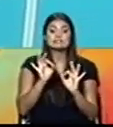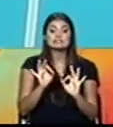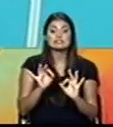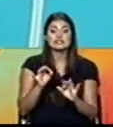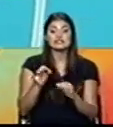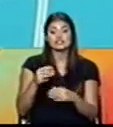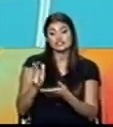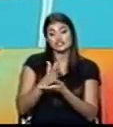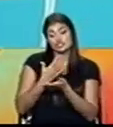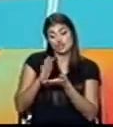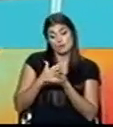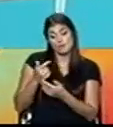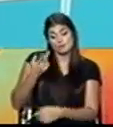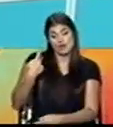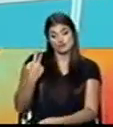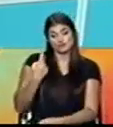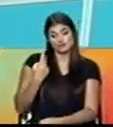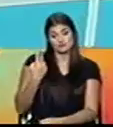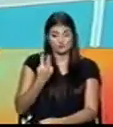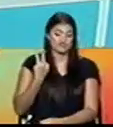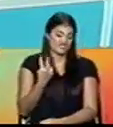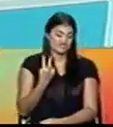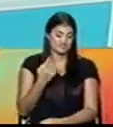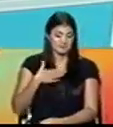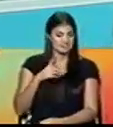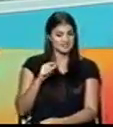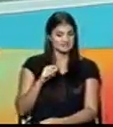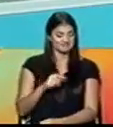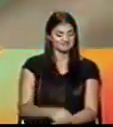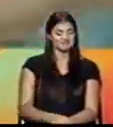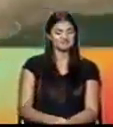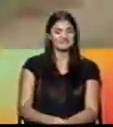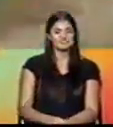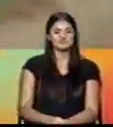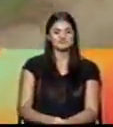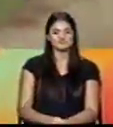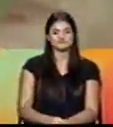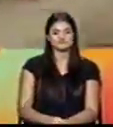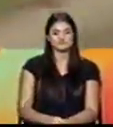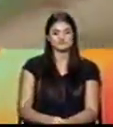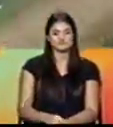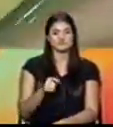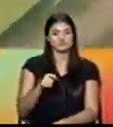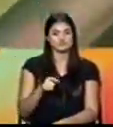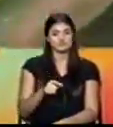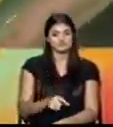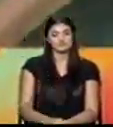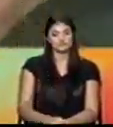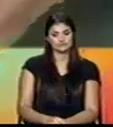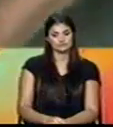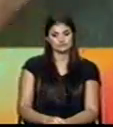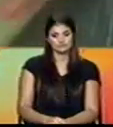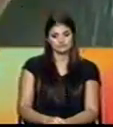e para a Sónia. Está certo. E para mim, então? Ah, para ti também. Pronto, o que fizeste? Só por causa disso. Pronto, então agora só